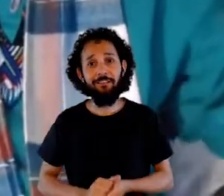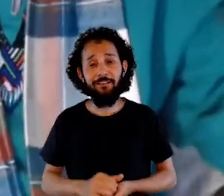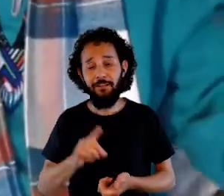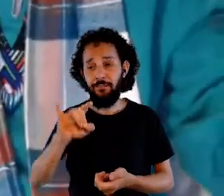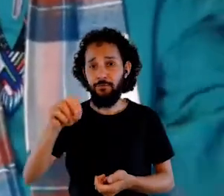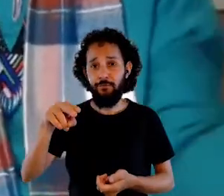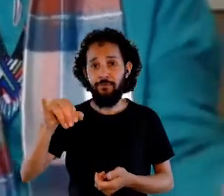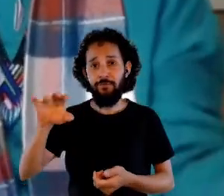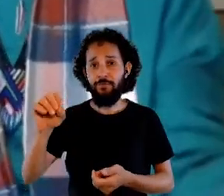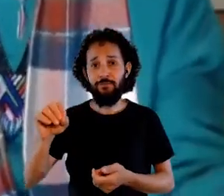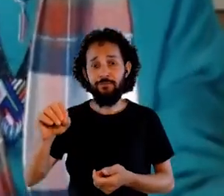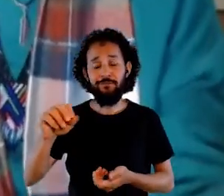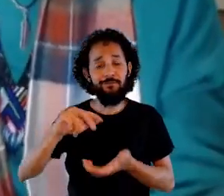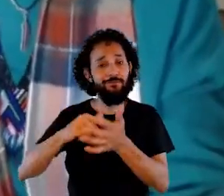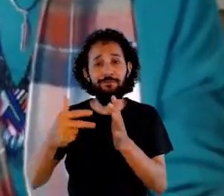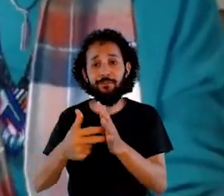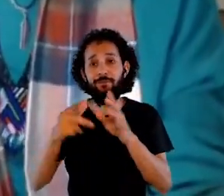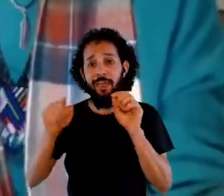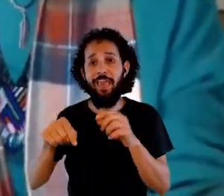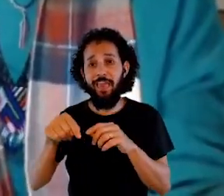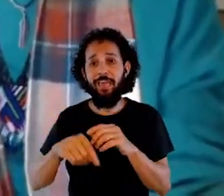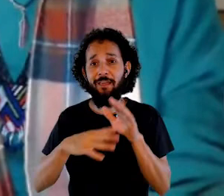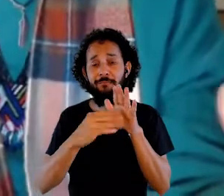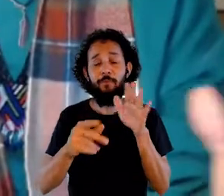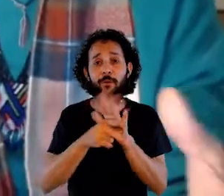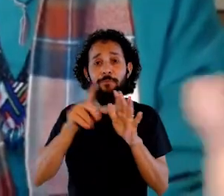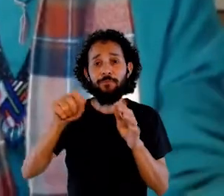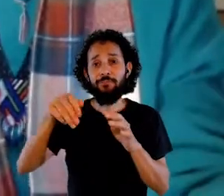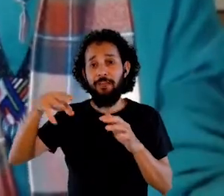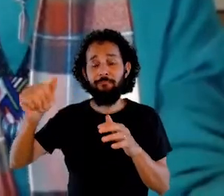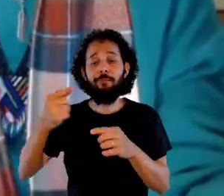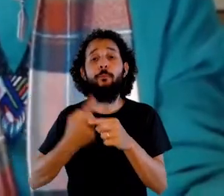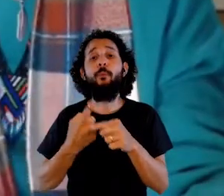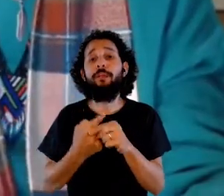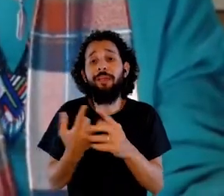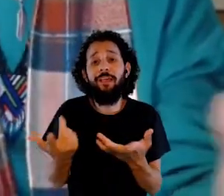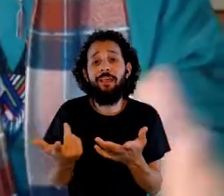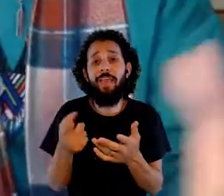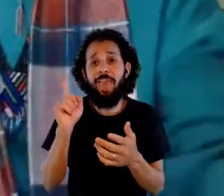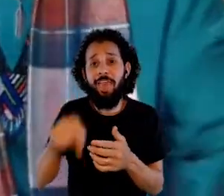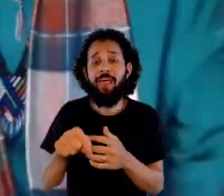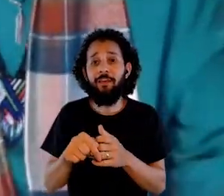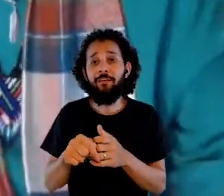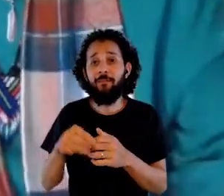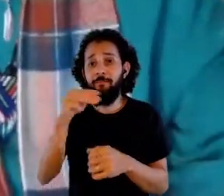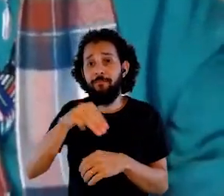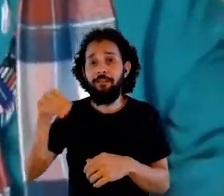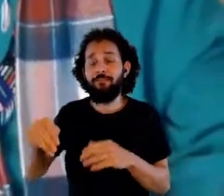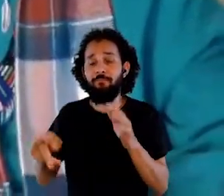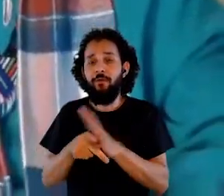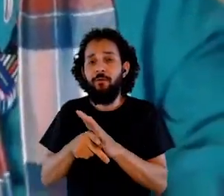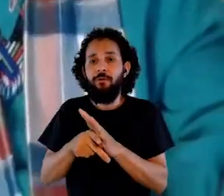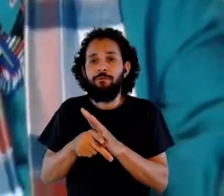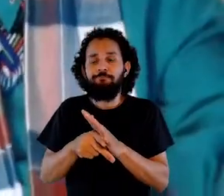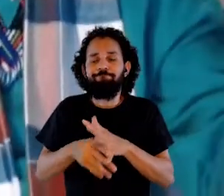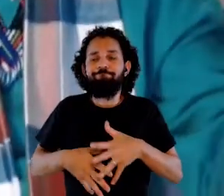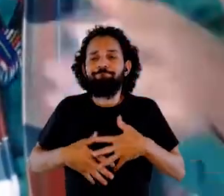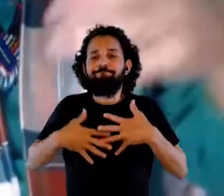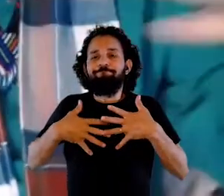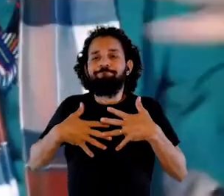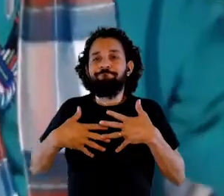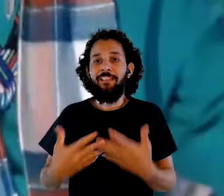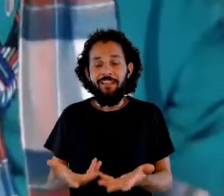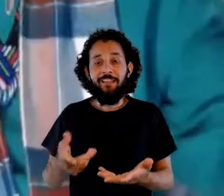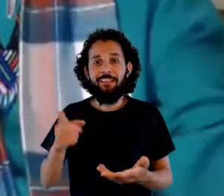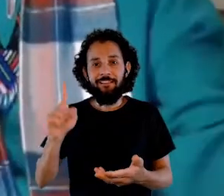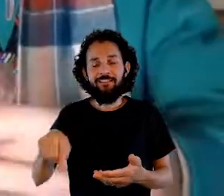o arquétipo do xamã. Por quê? Primeiro, que ele era o mestre do êxtase. Ele tinha um vinho, né, que